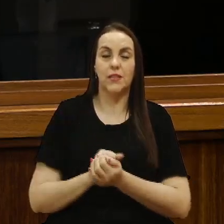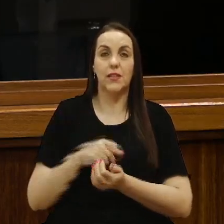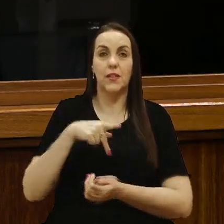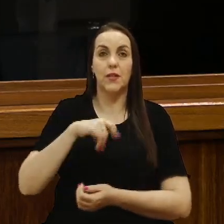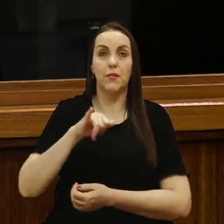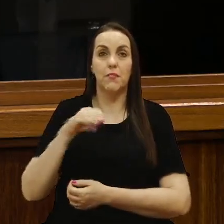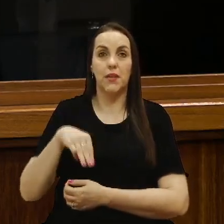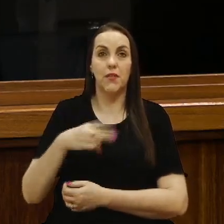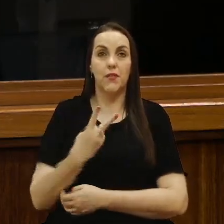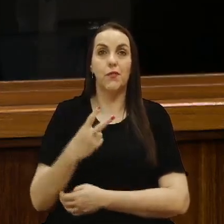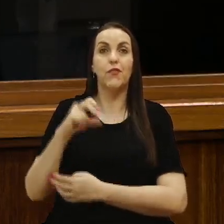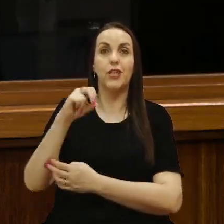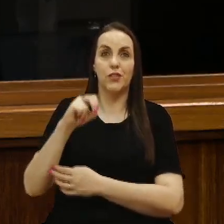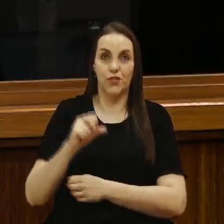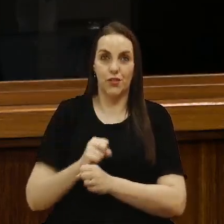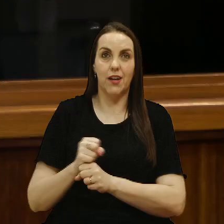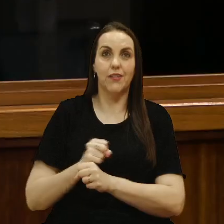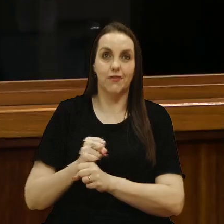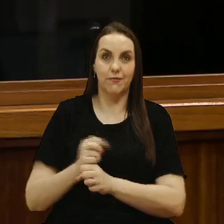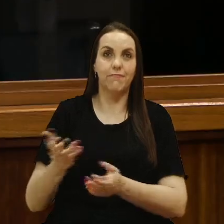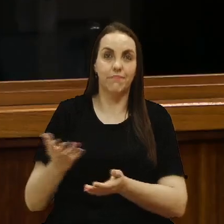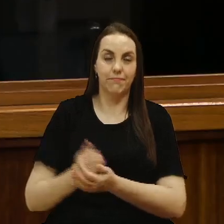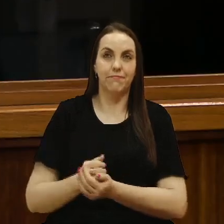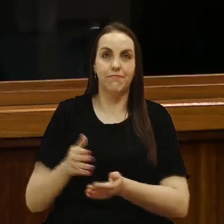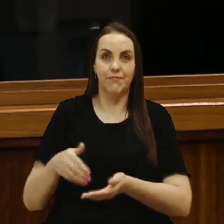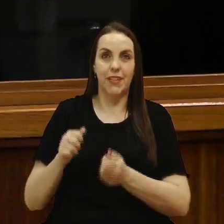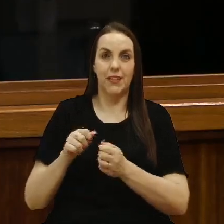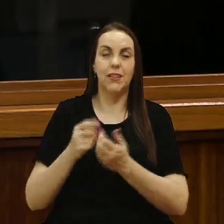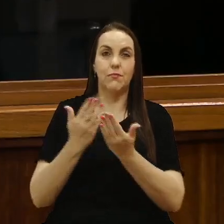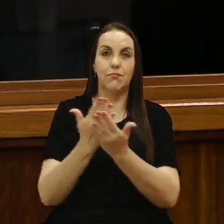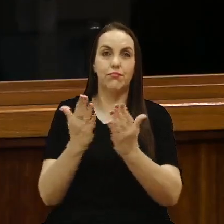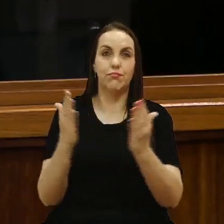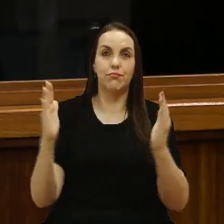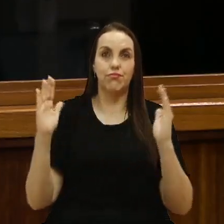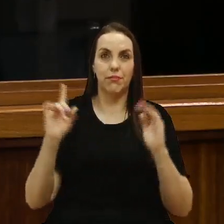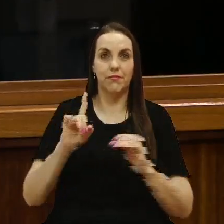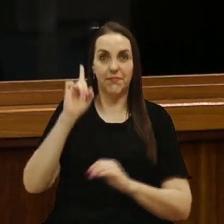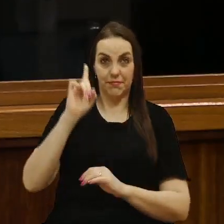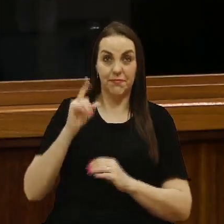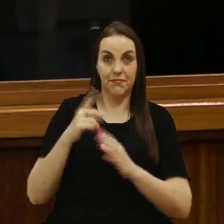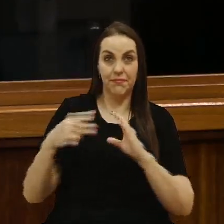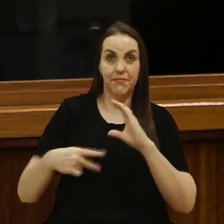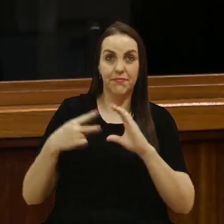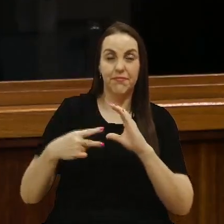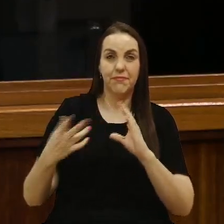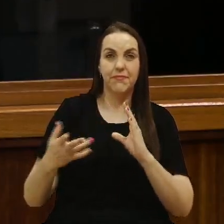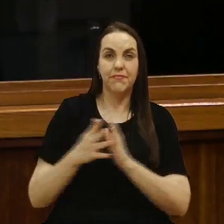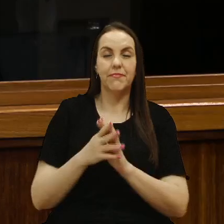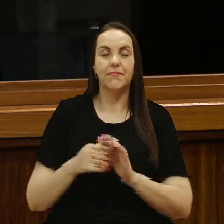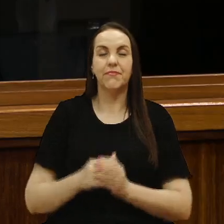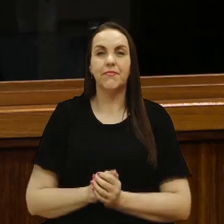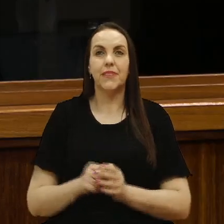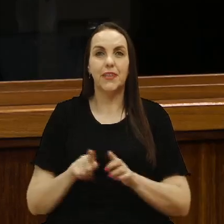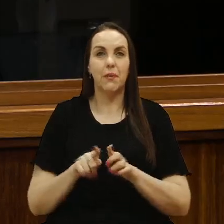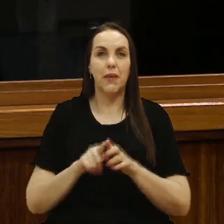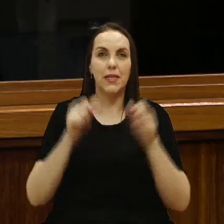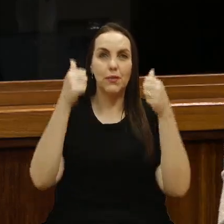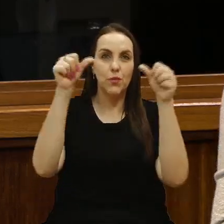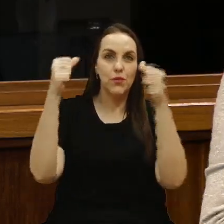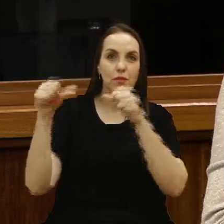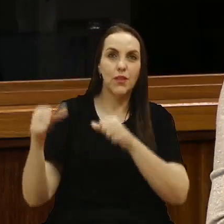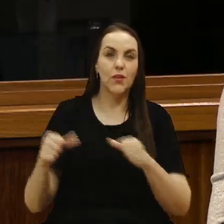20 anos este ano, tem a exposição aqui e presta um trabalho à